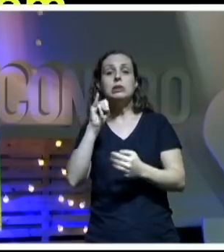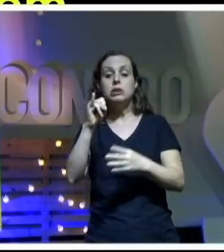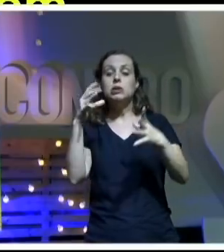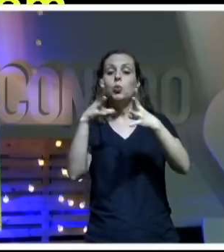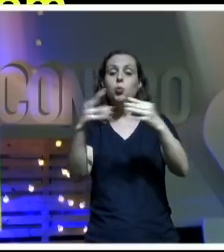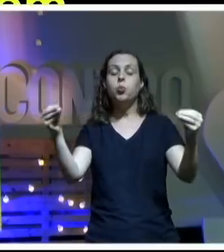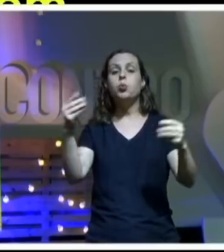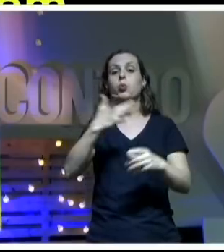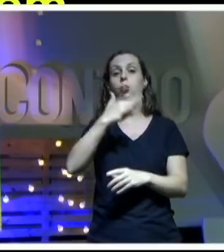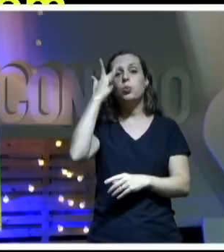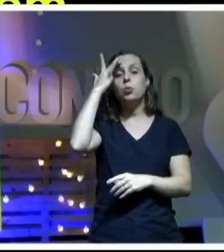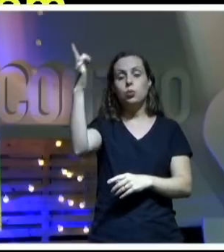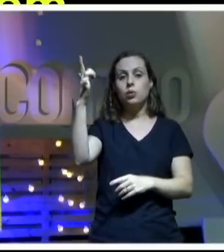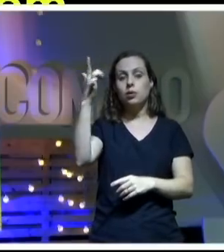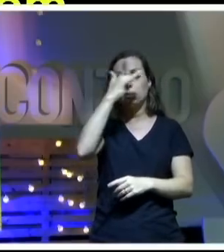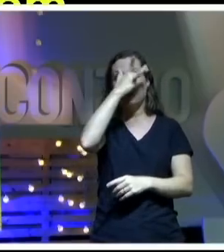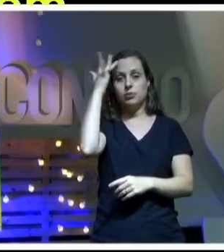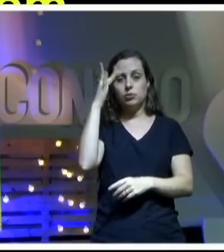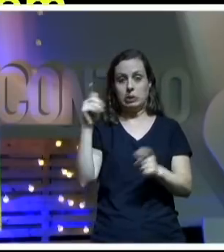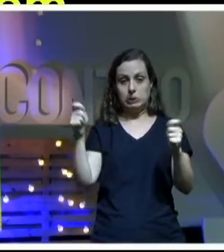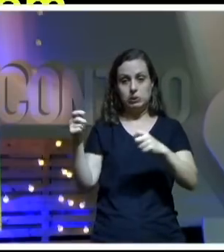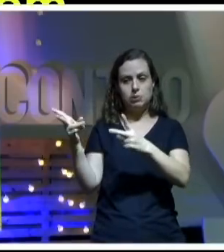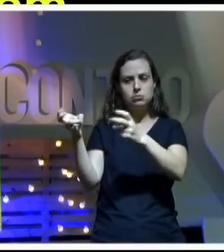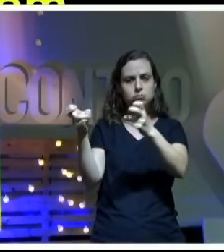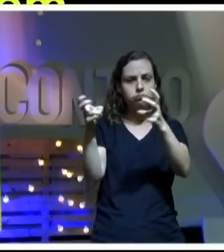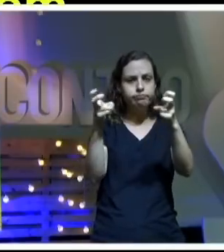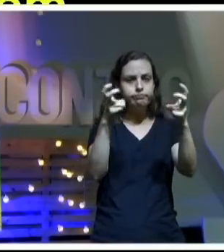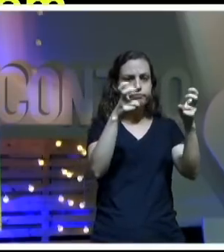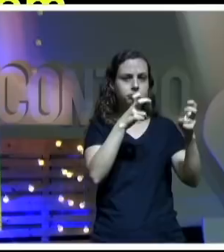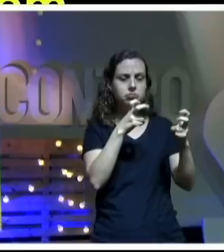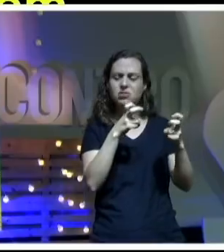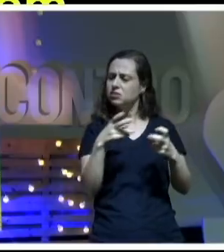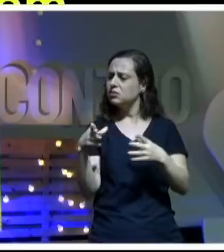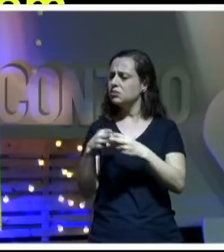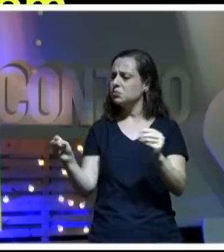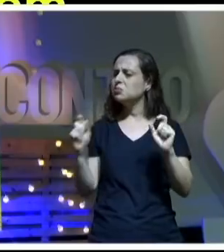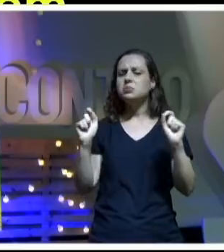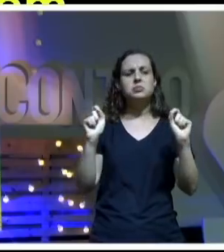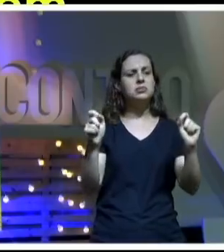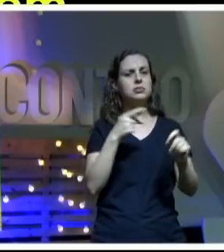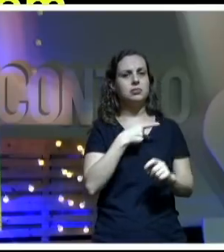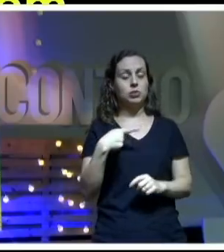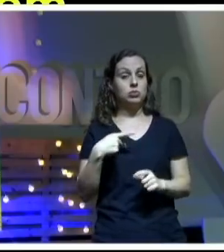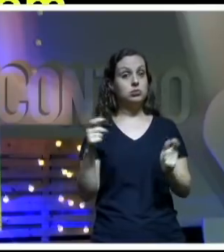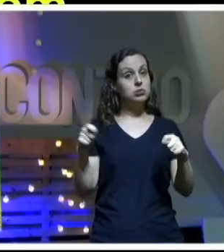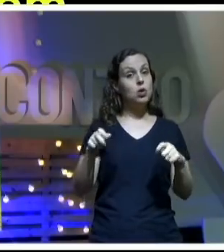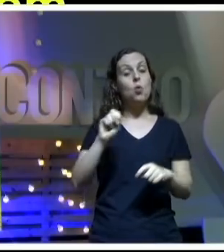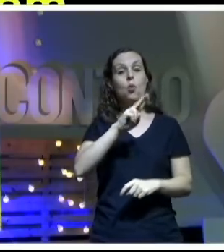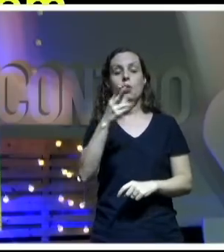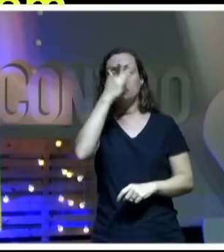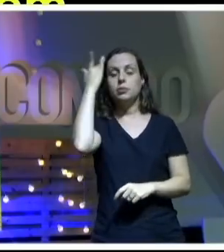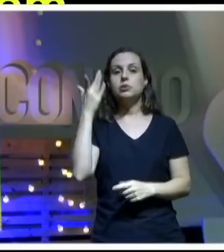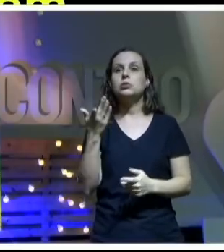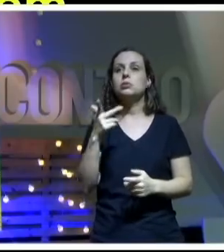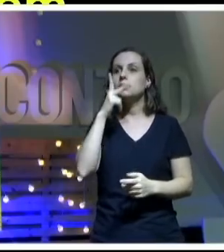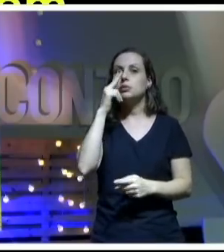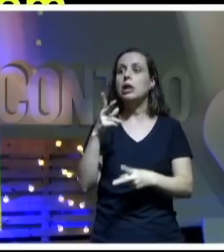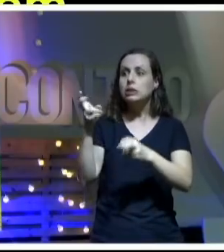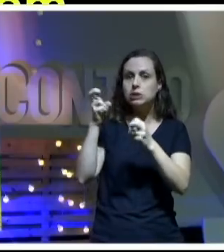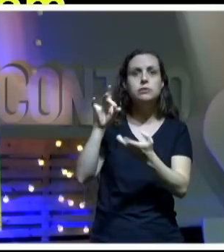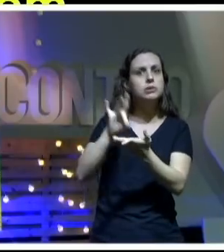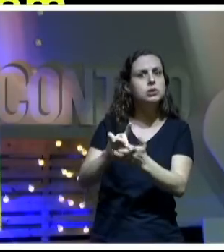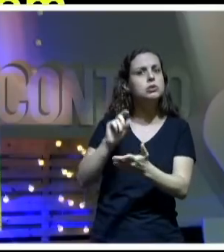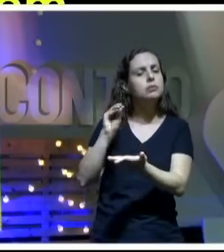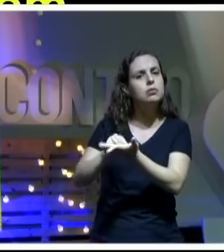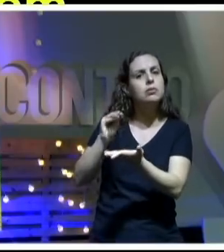amanhã alguém perceberia a mínima diferença mesmo as péssimas realizações